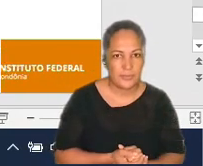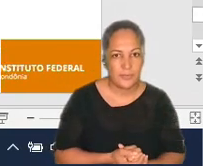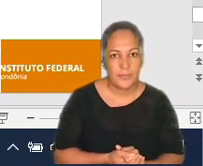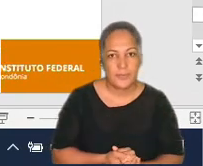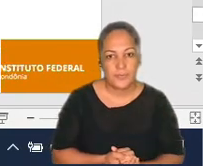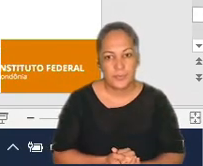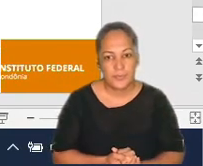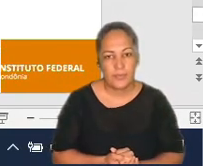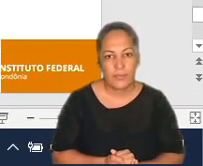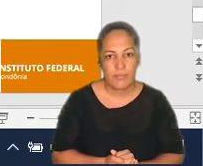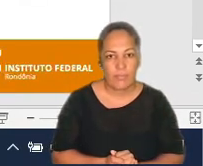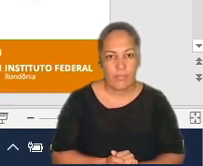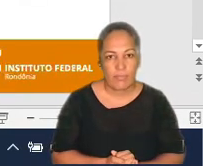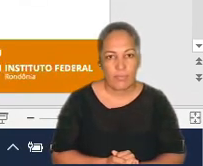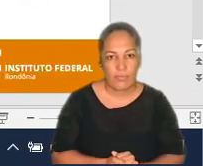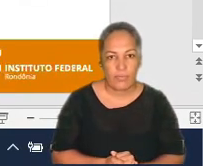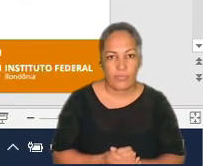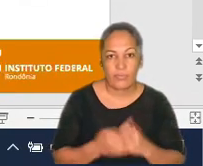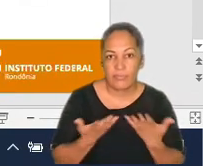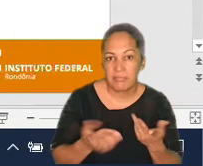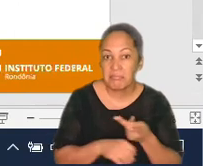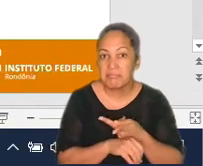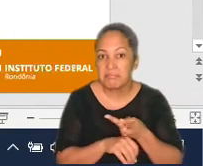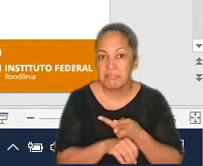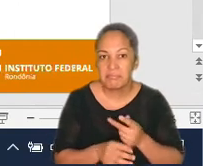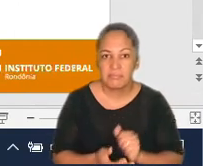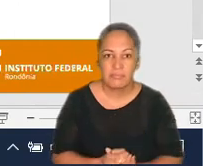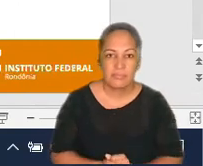diferente. Não. Cadê, galera?